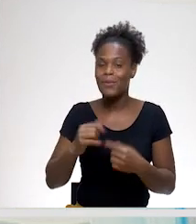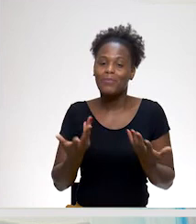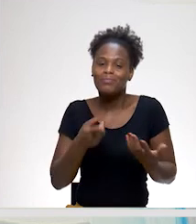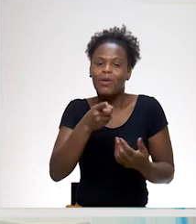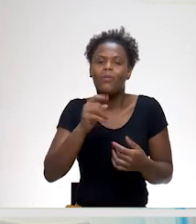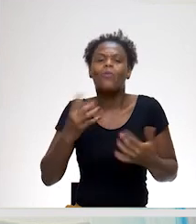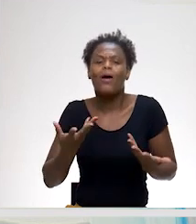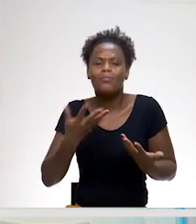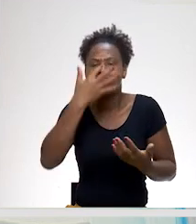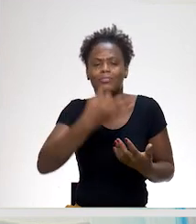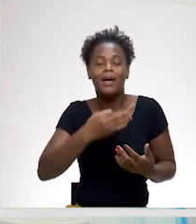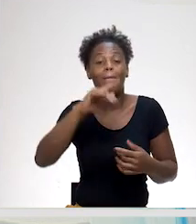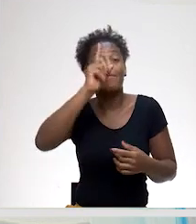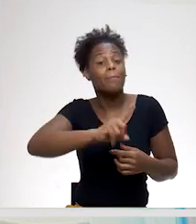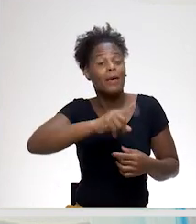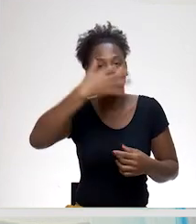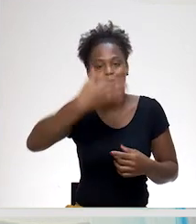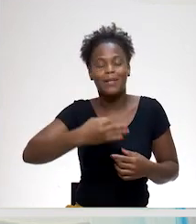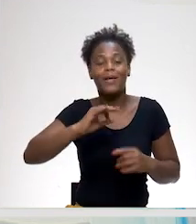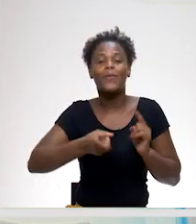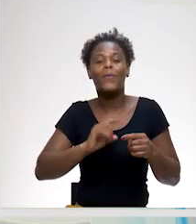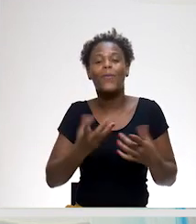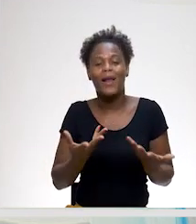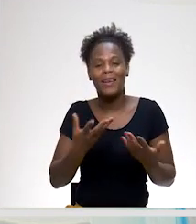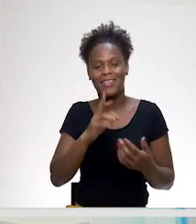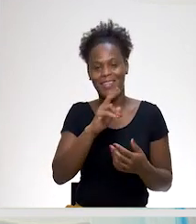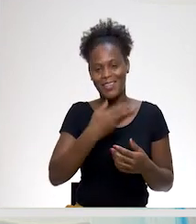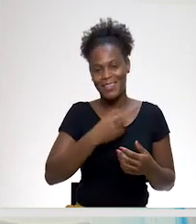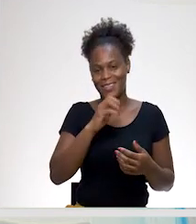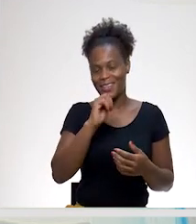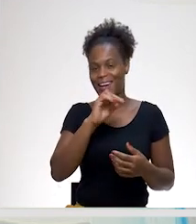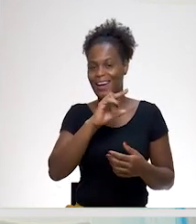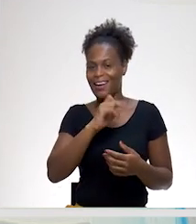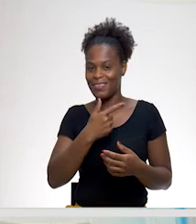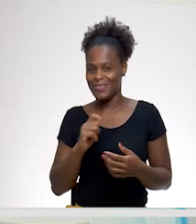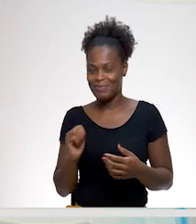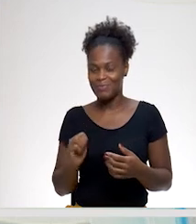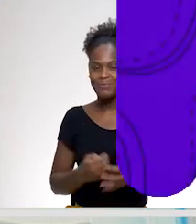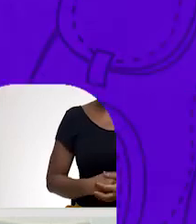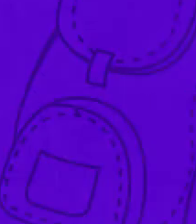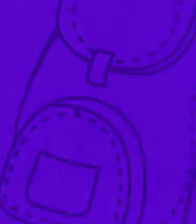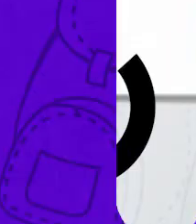E então, qual foi esta primeira certeza de René Descartes?